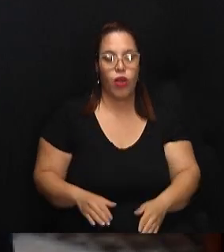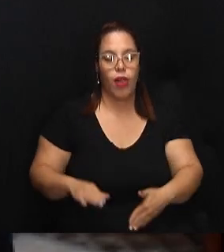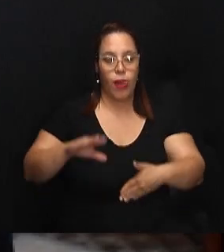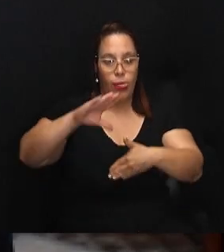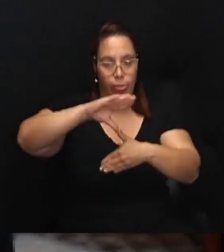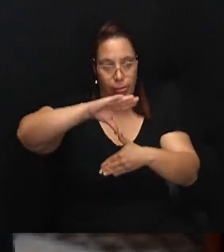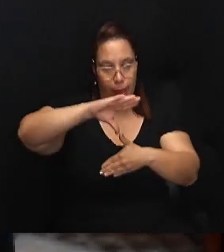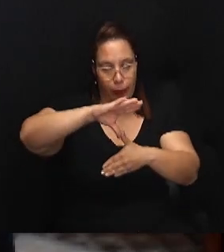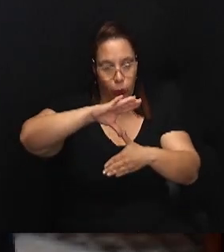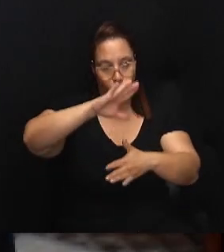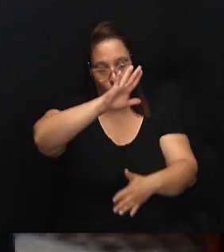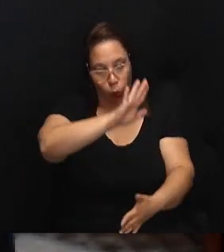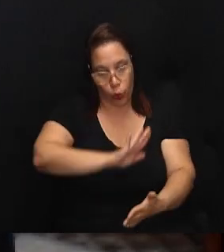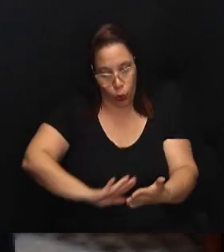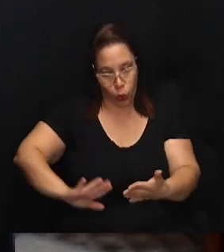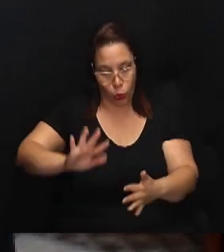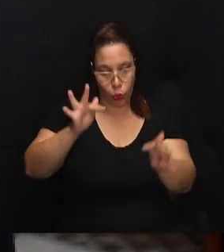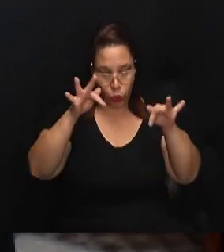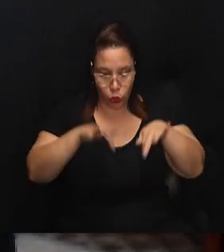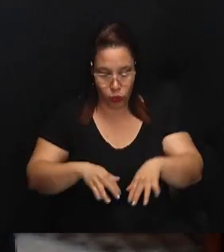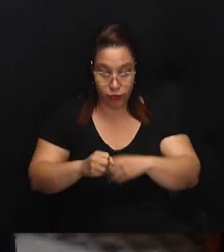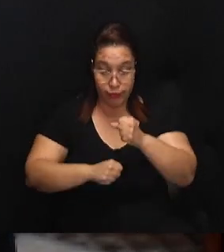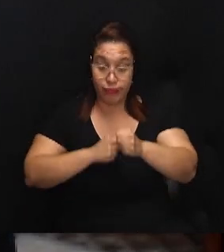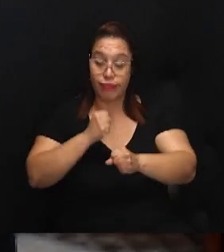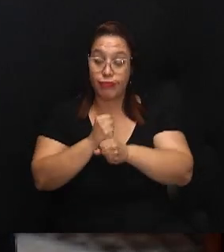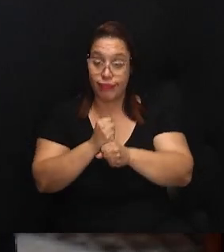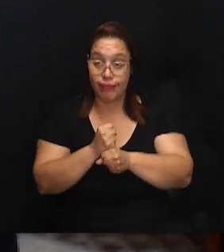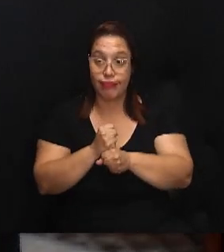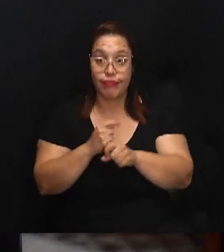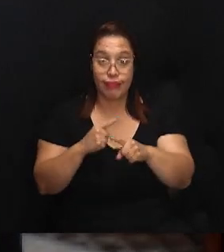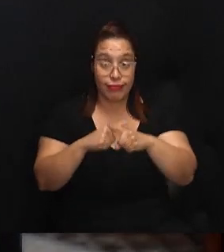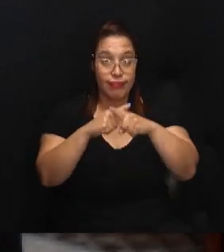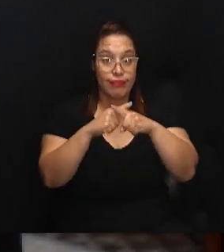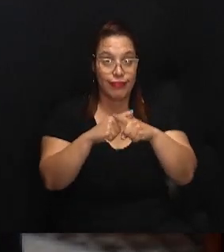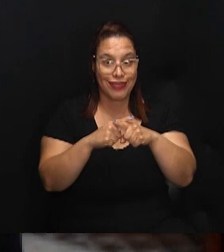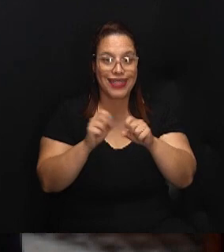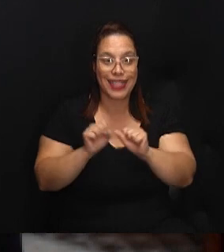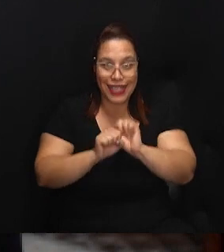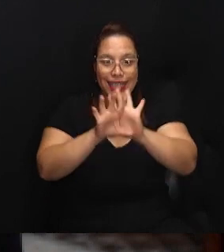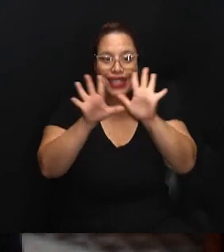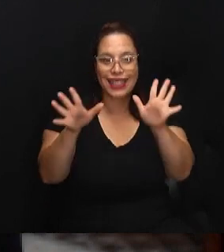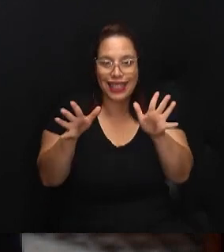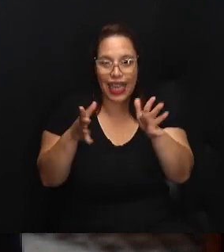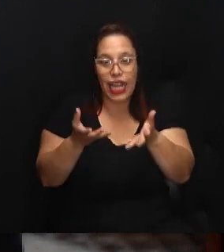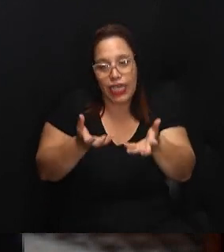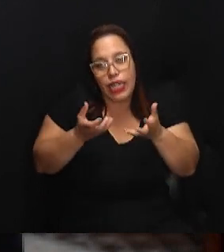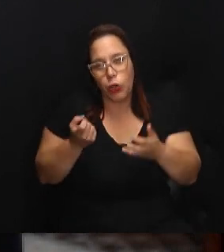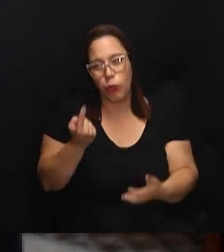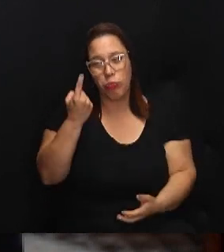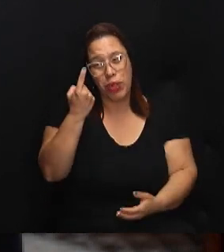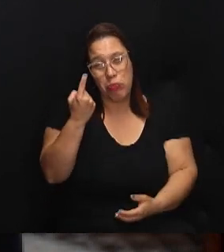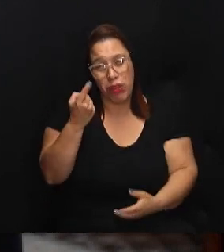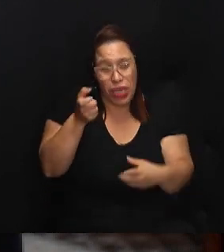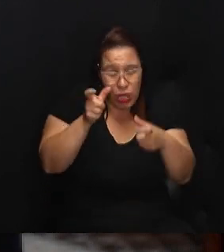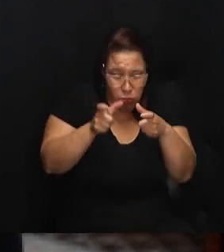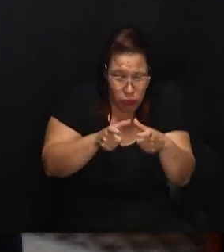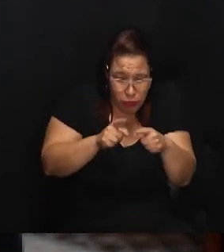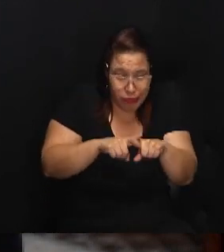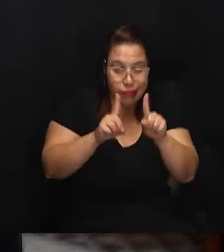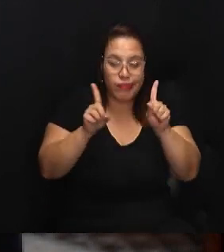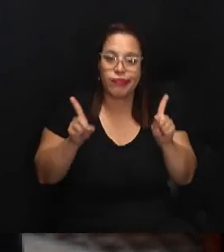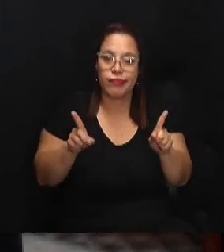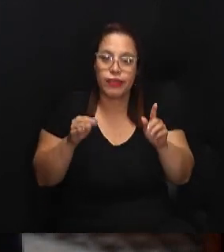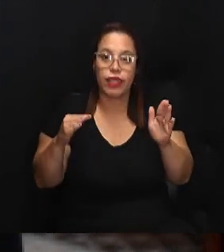todo o Hemisfério Sul na fase final da competição. Então, é claro que a gente queria o primeiro lugar, mas a